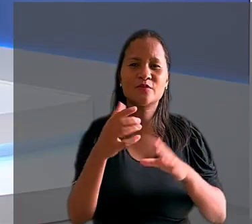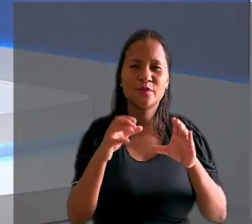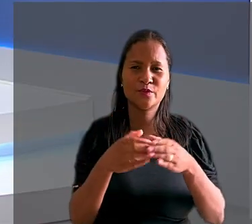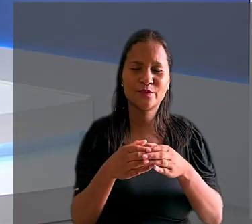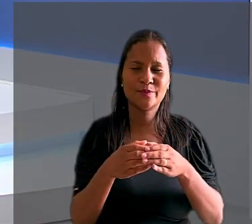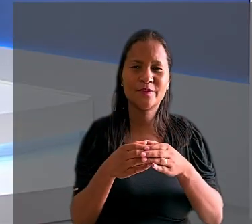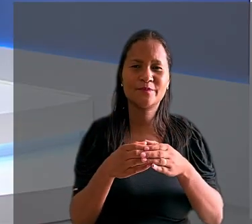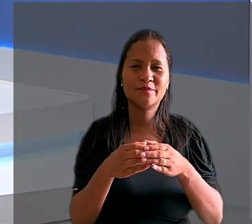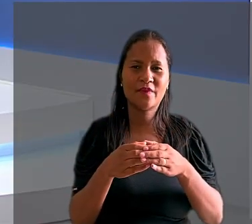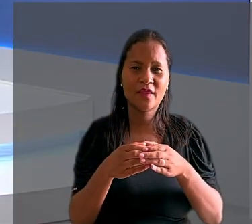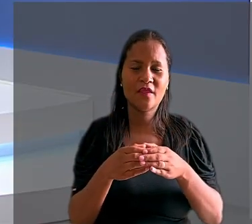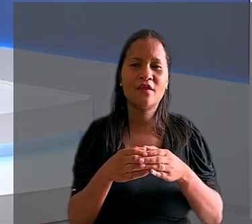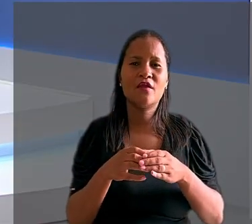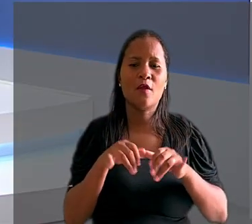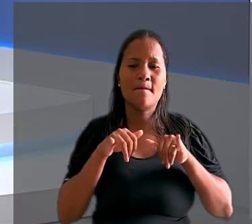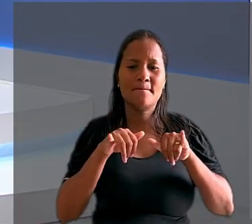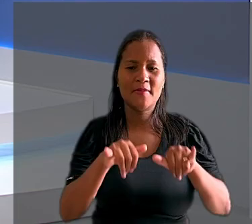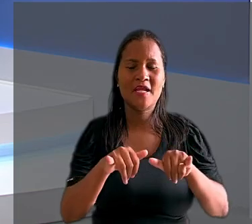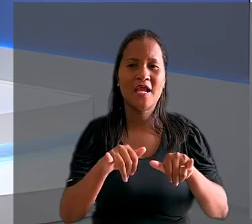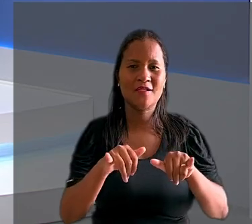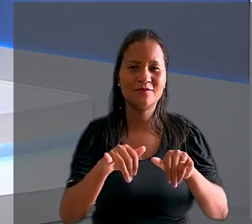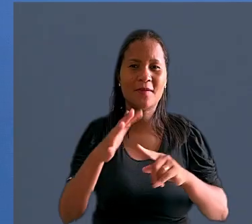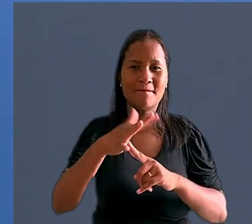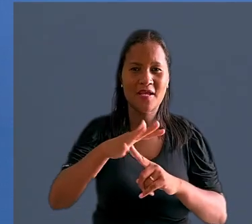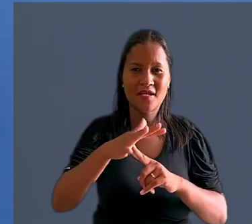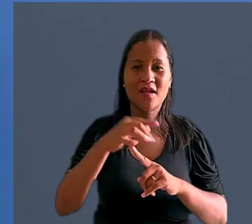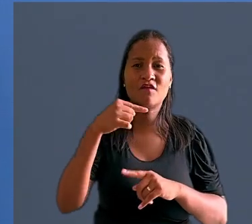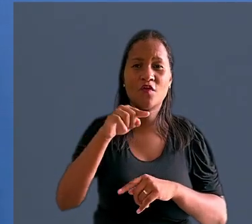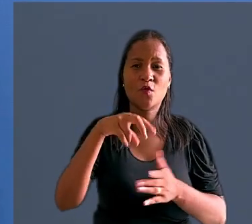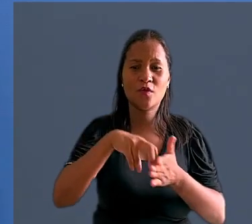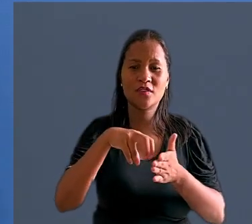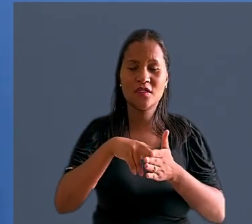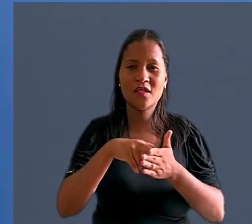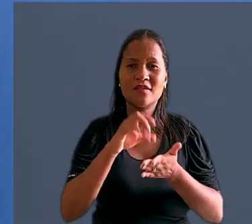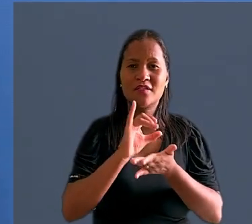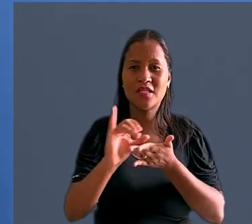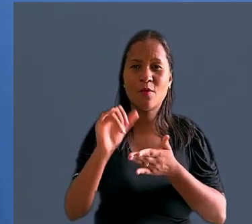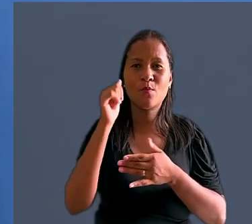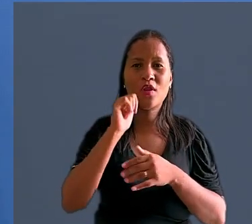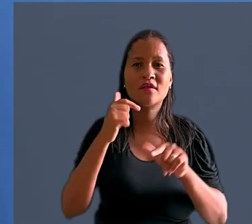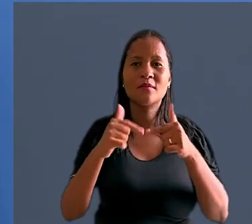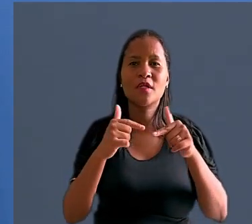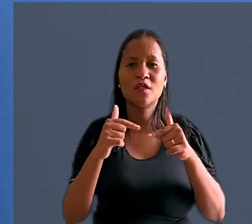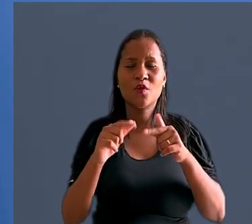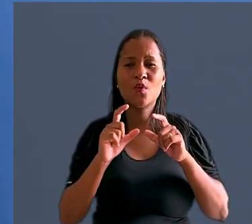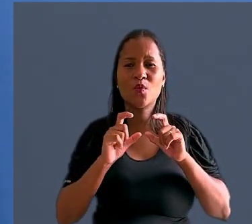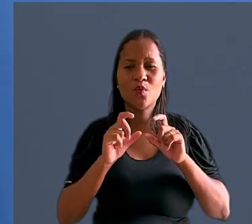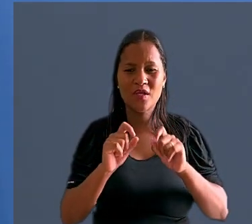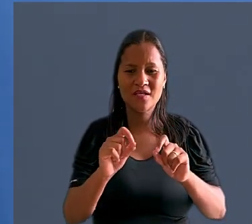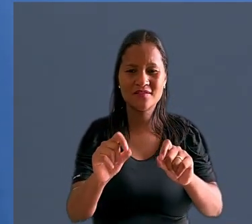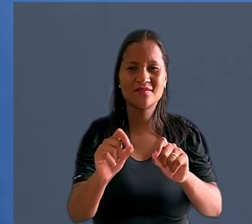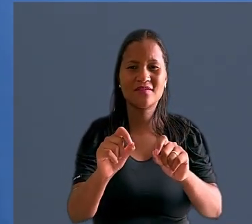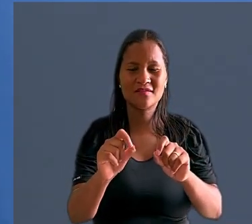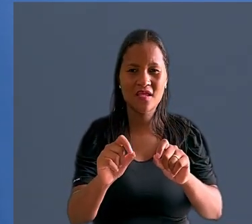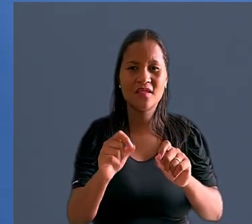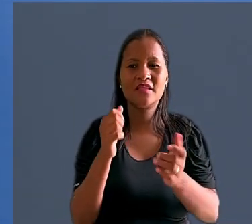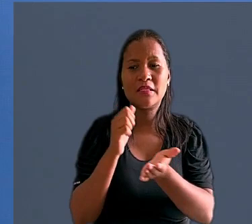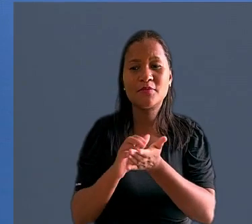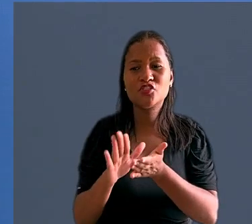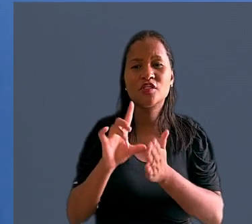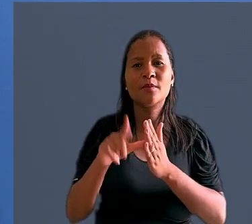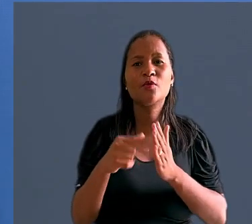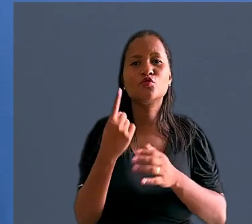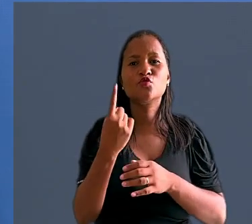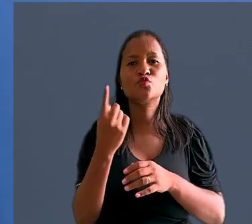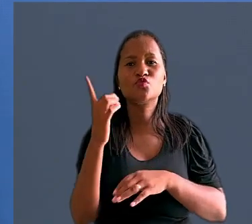Fechando os nossos destaques, vamos agora para a sétima turma. Um supermercado no Paraná foi condenado a indenizar uma trabalhadora com